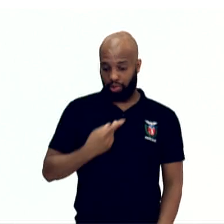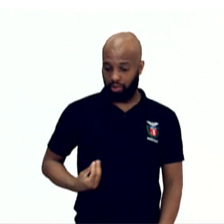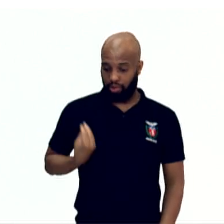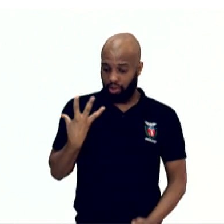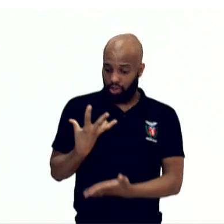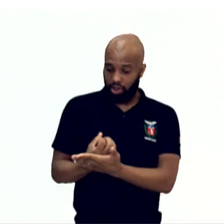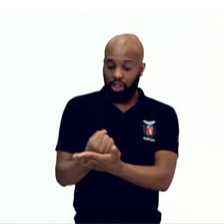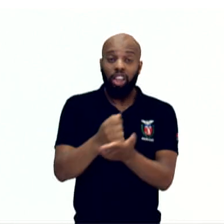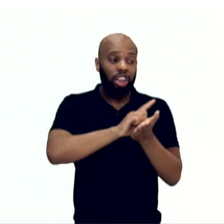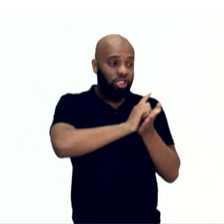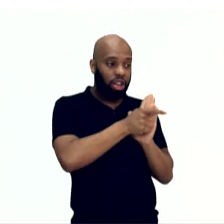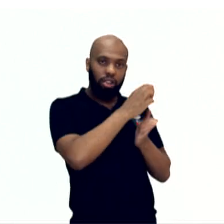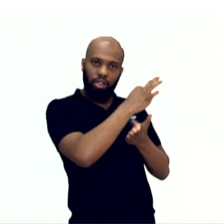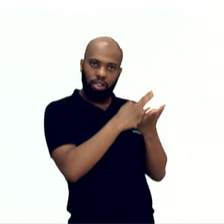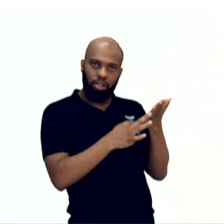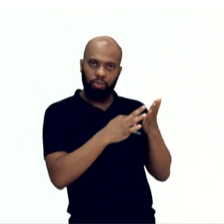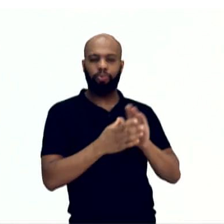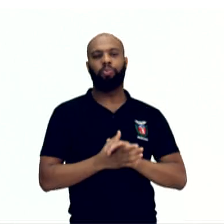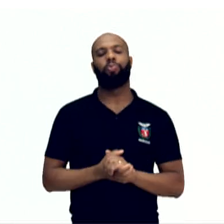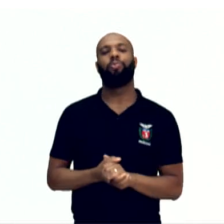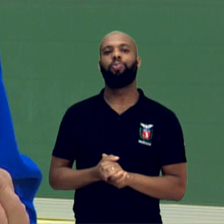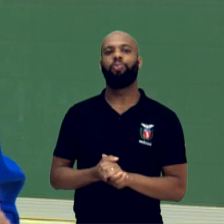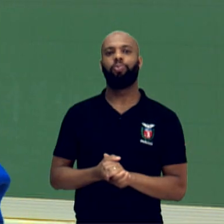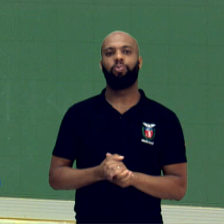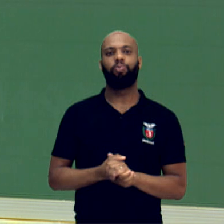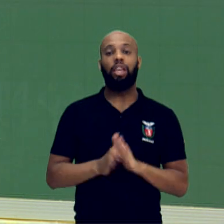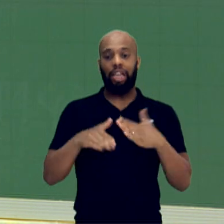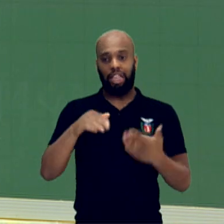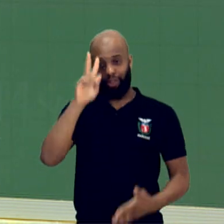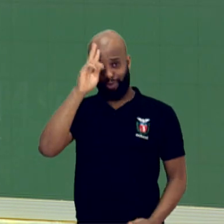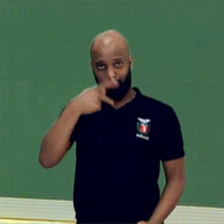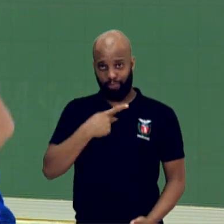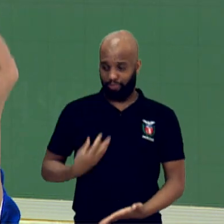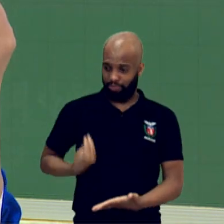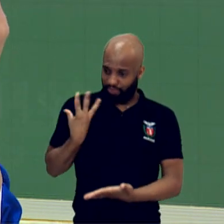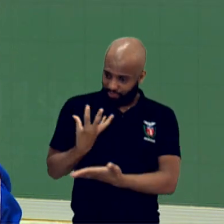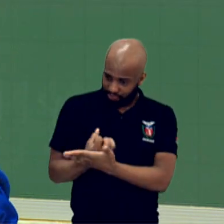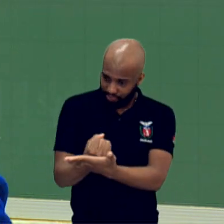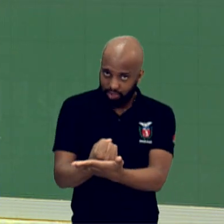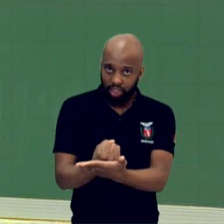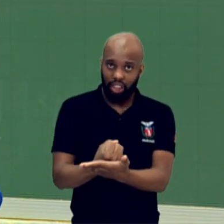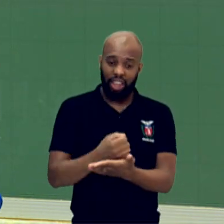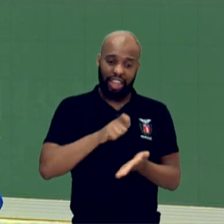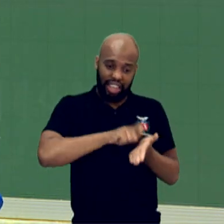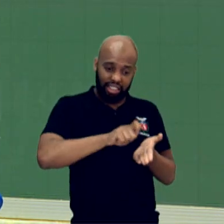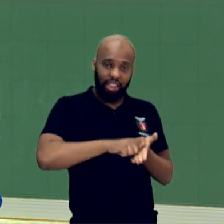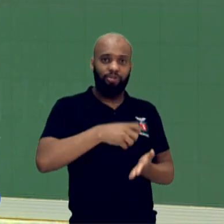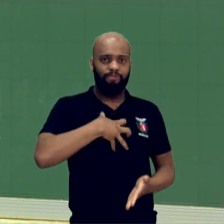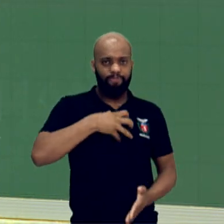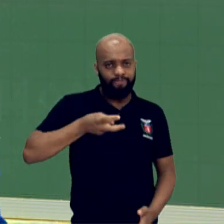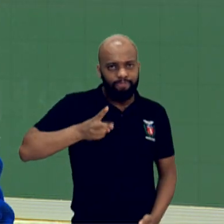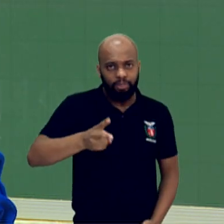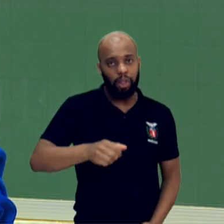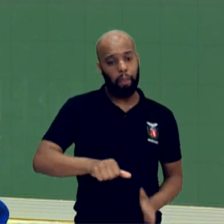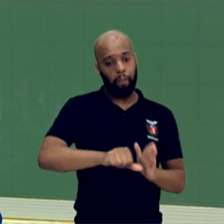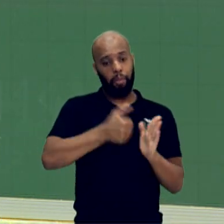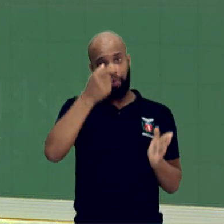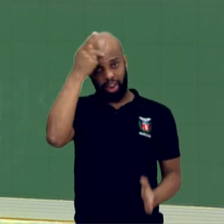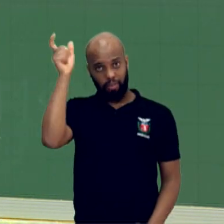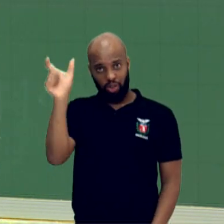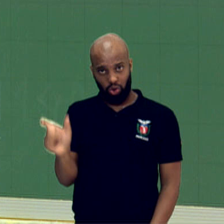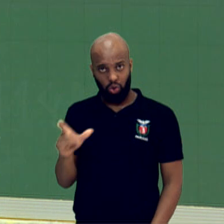Autobiografia como gênero textual. Então, a autobiografia, ela é escrita em primeira pessoa, ela tem